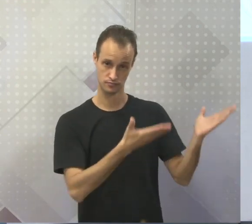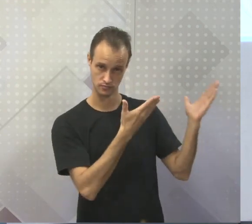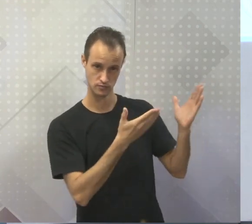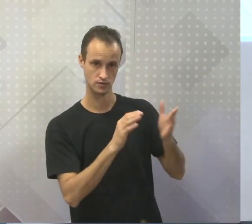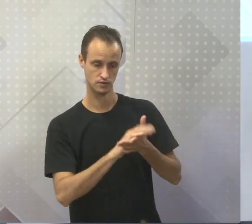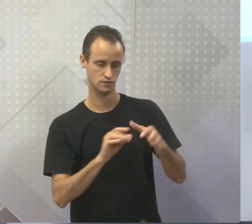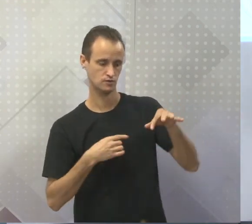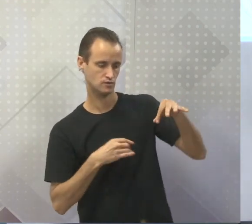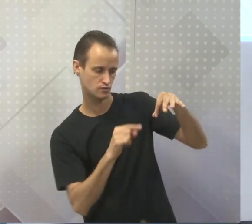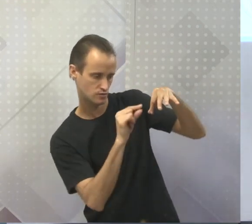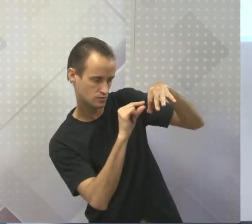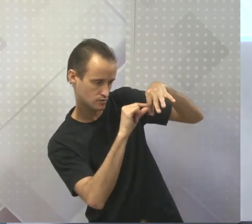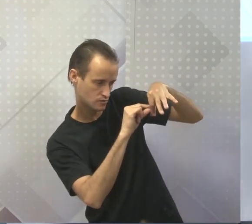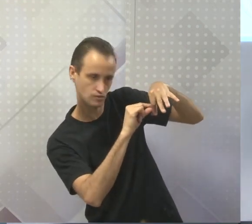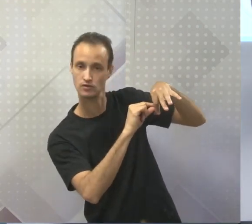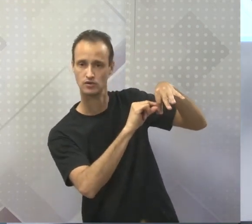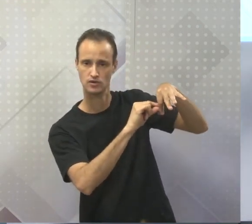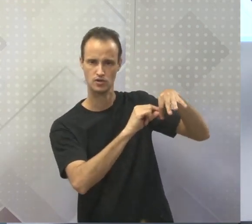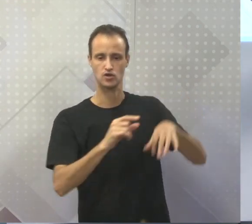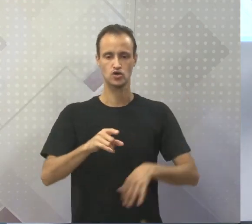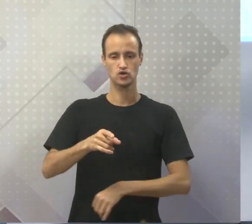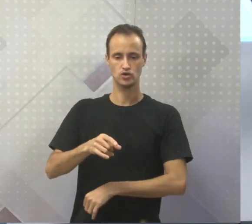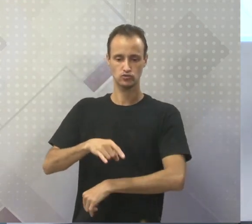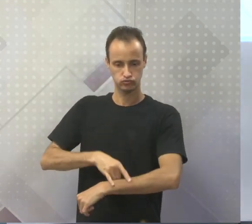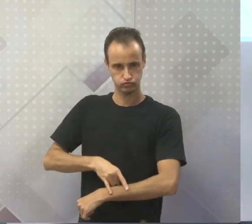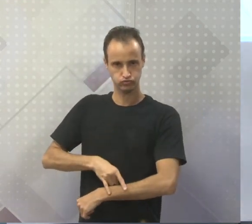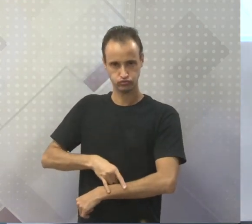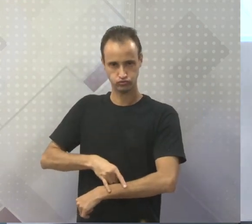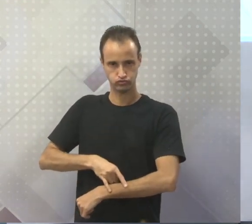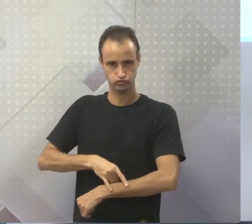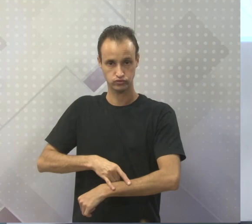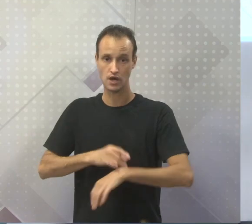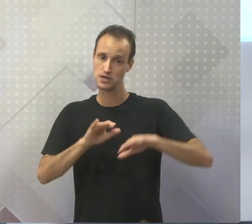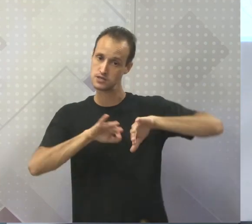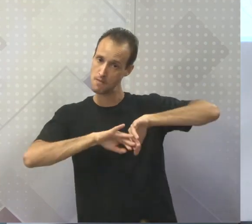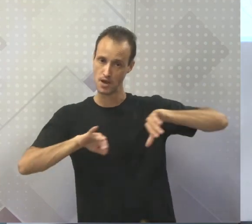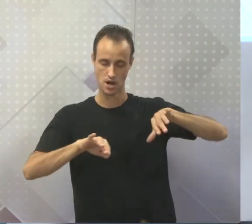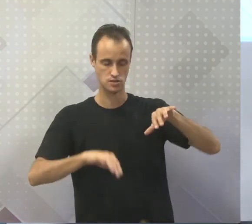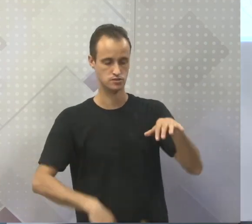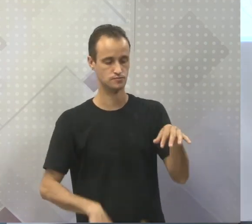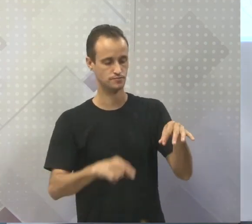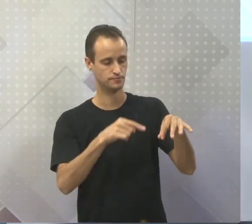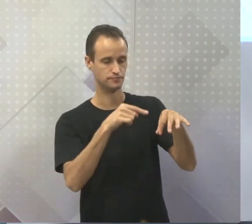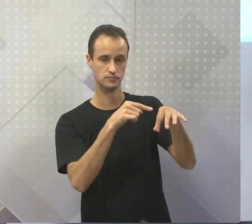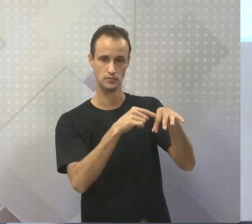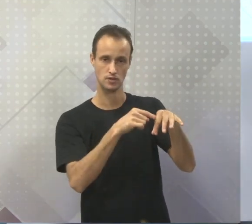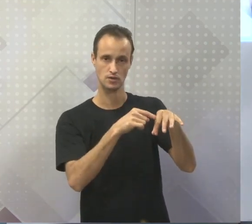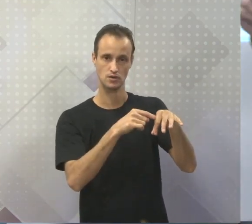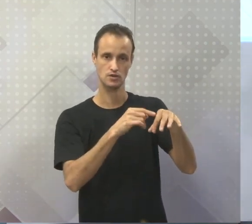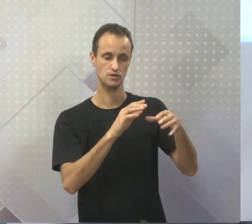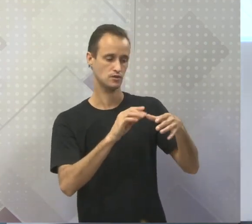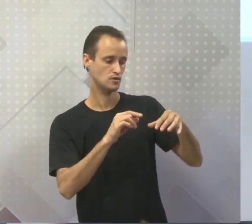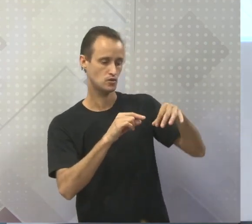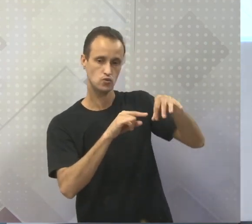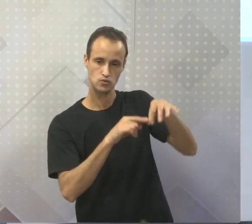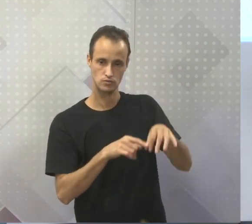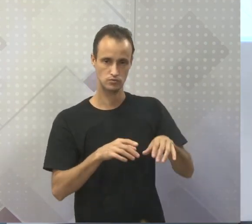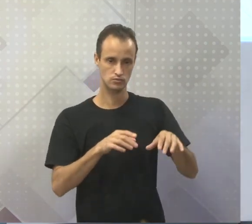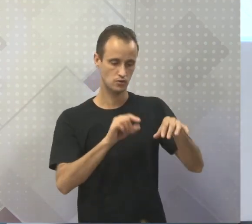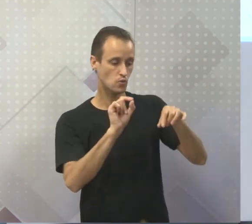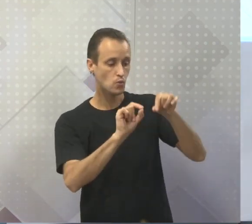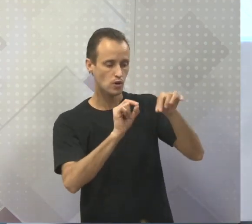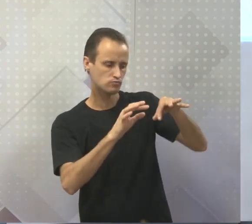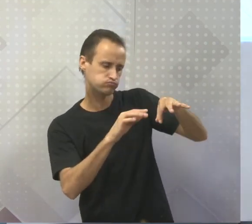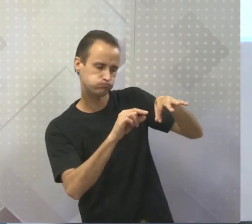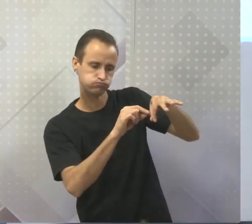a uretra. Veja, a uretra é separado do canal vaginal. Uretra é para fazer xixi, no homem não. Xixi e reprodução sai